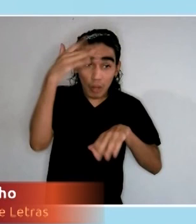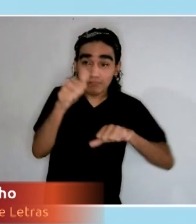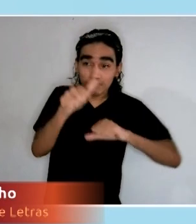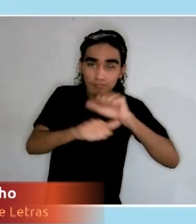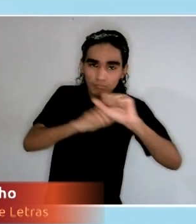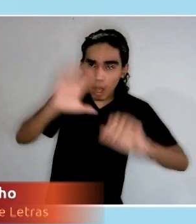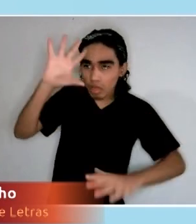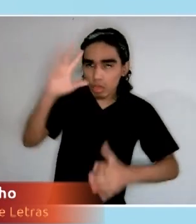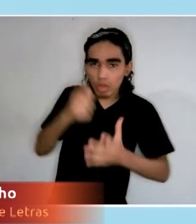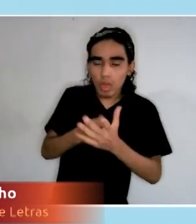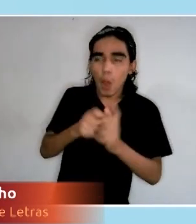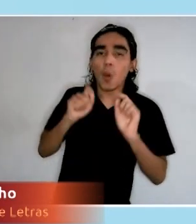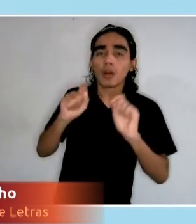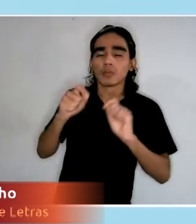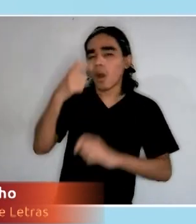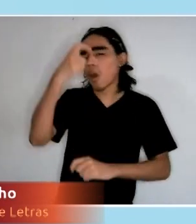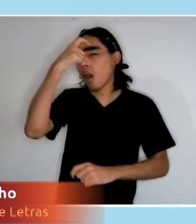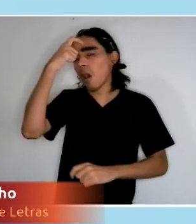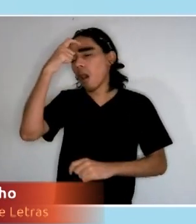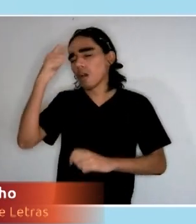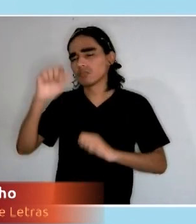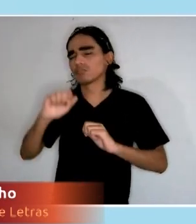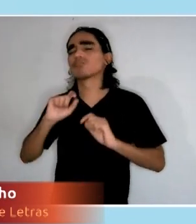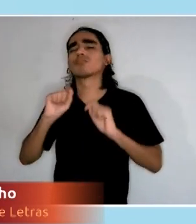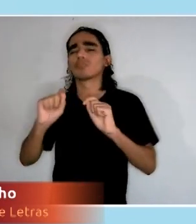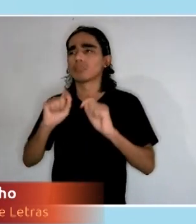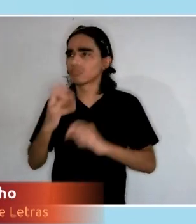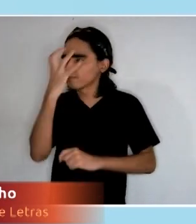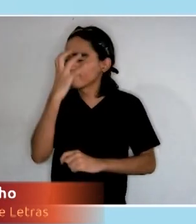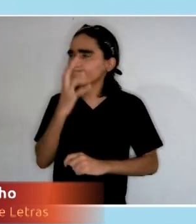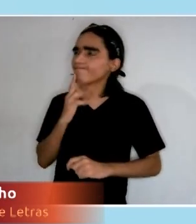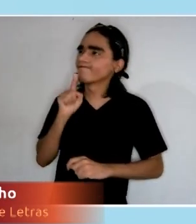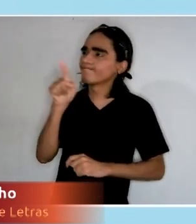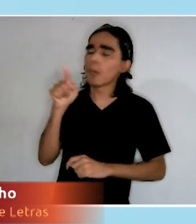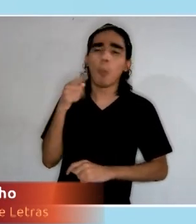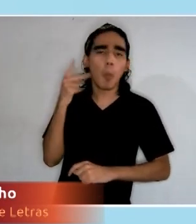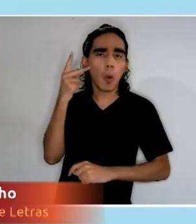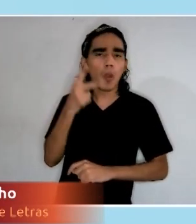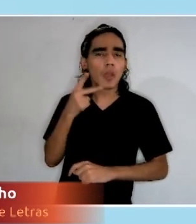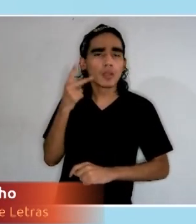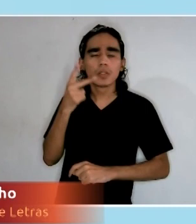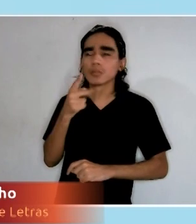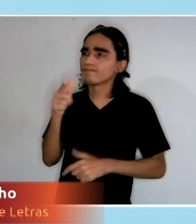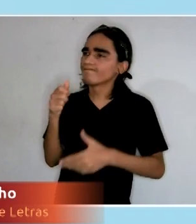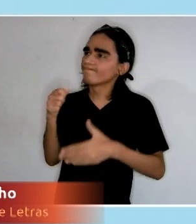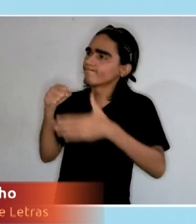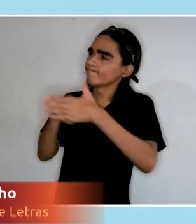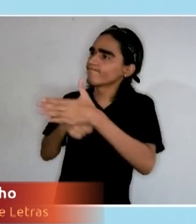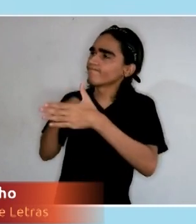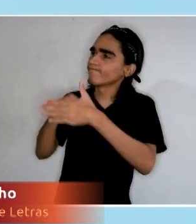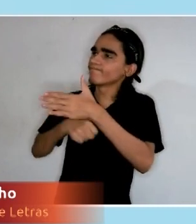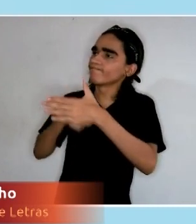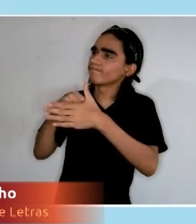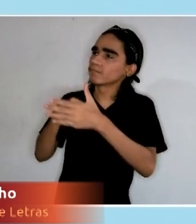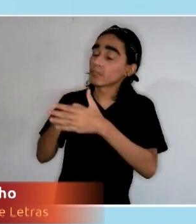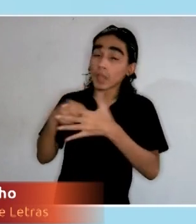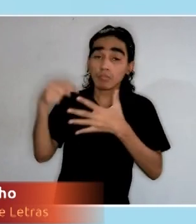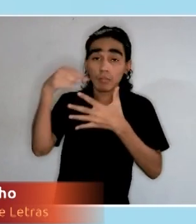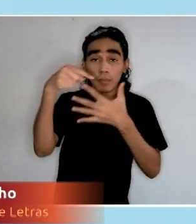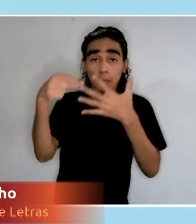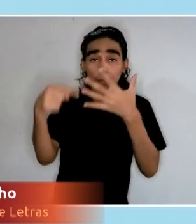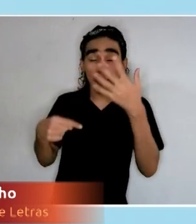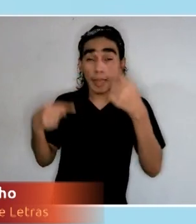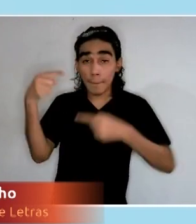os nossos conceitos, a gente tem que levar mais a sério a política, a gente tem que levar mais a sério as questões que estão sendo debatidas, a gente